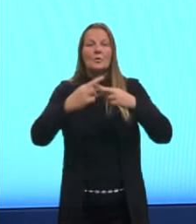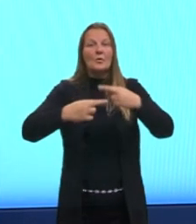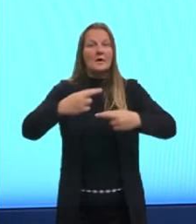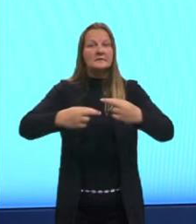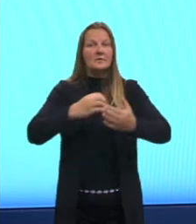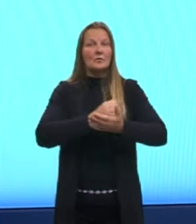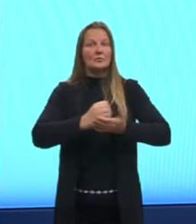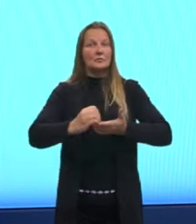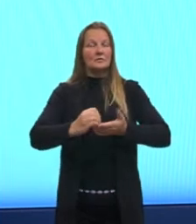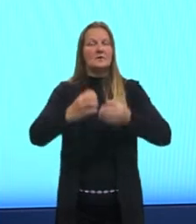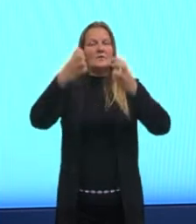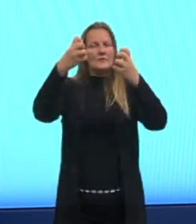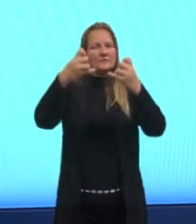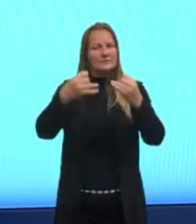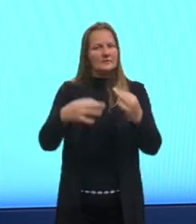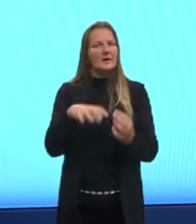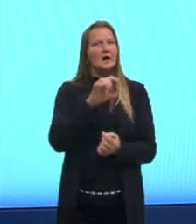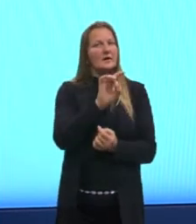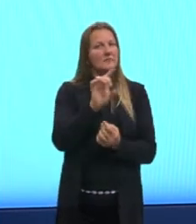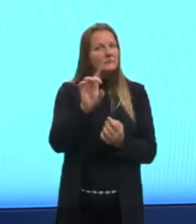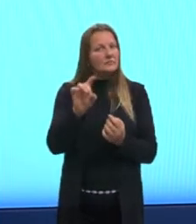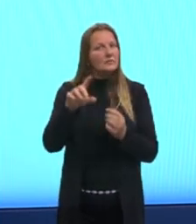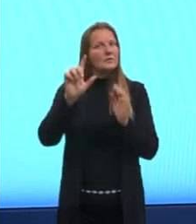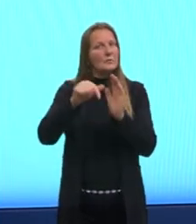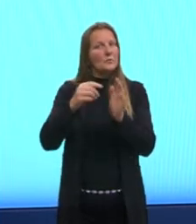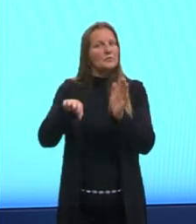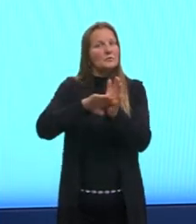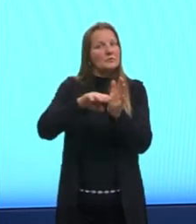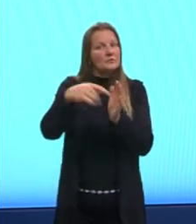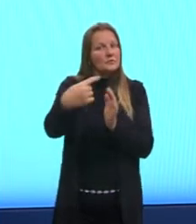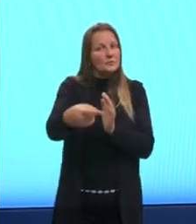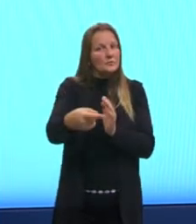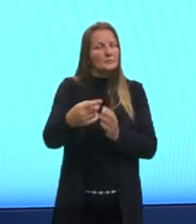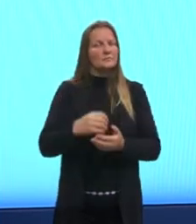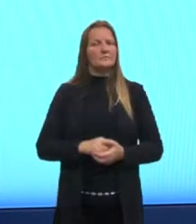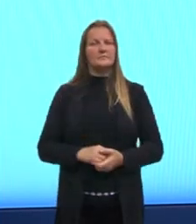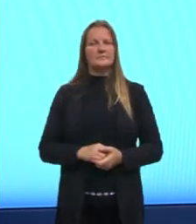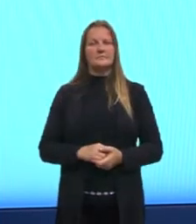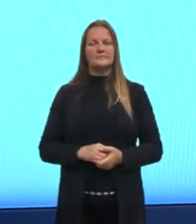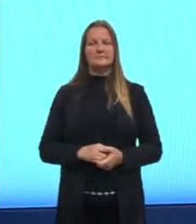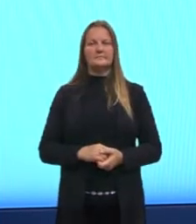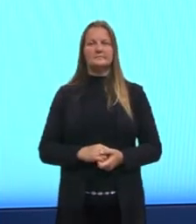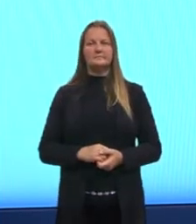mas eu vou explicar direitinho essa reação depois quando nós chegarmos aí na